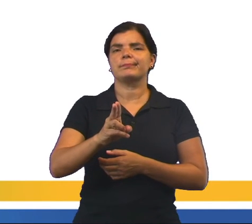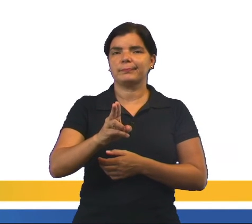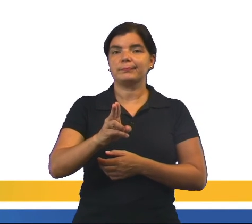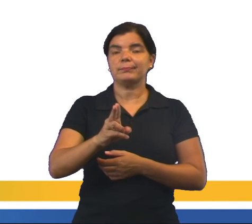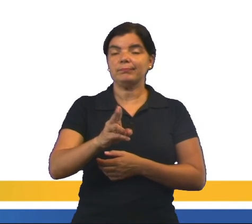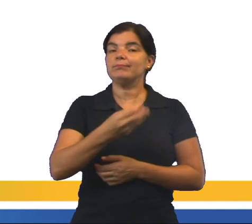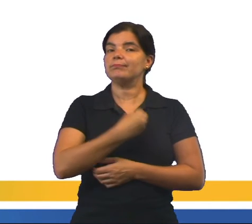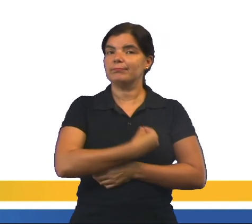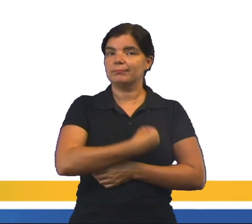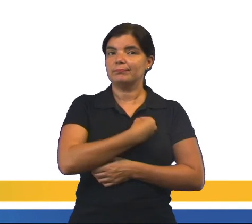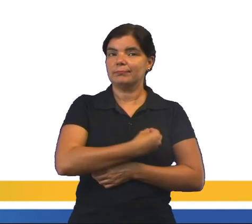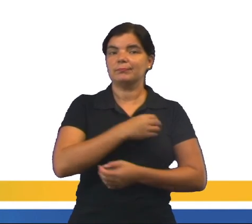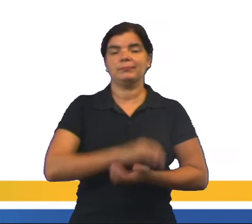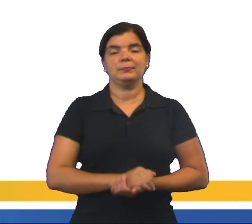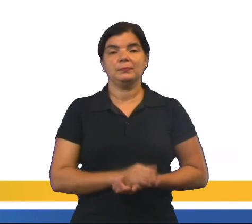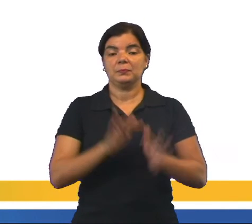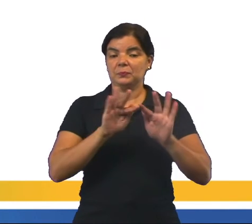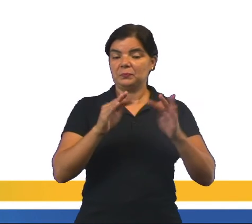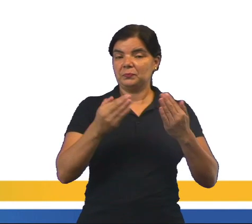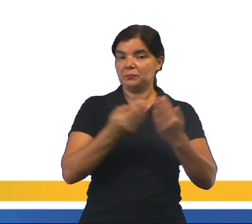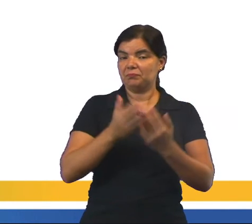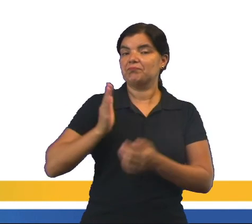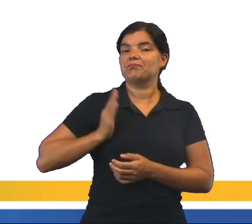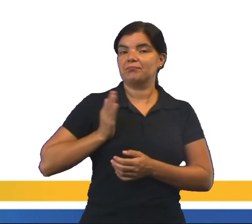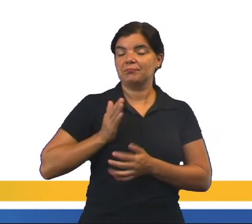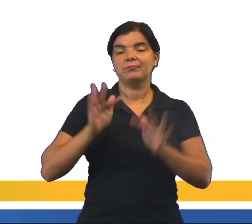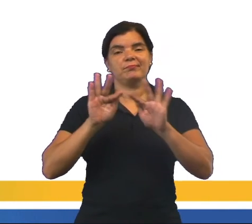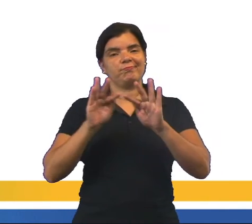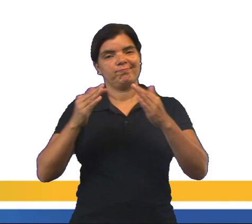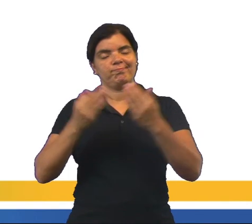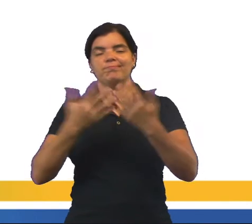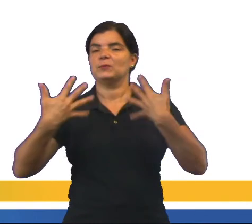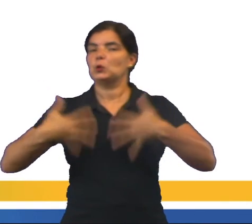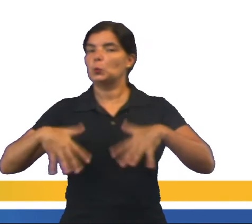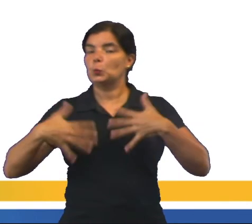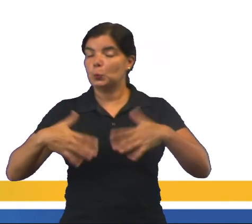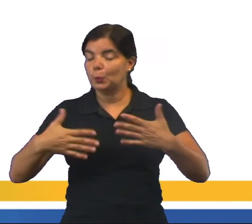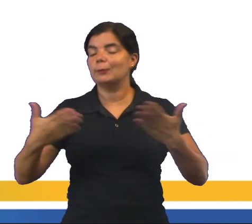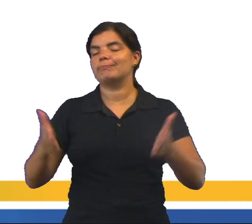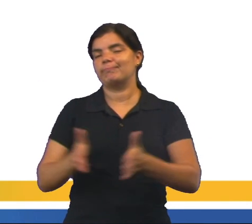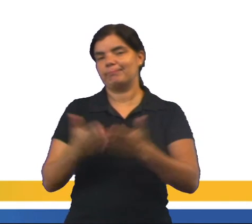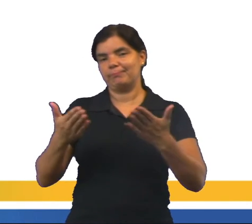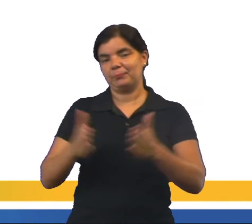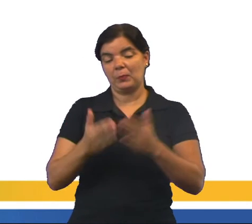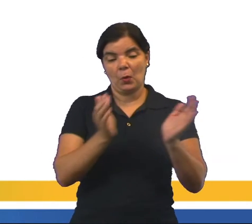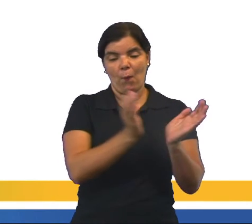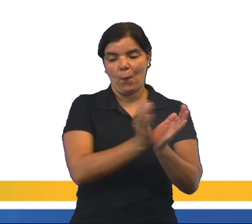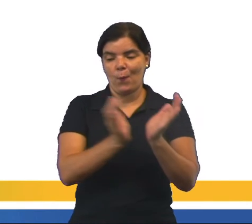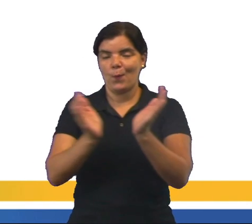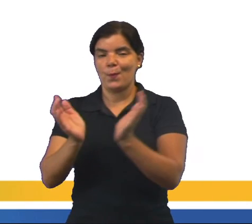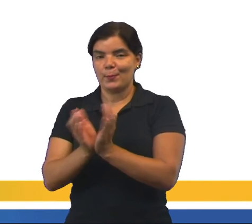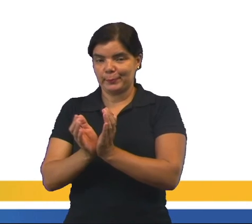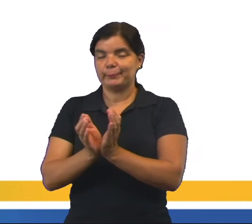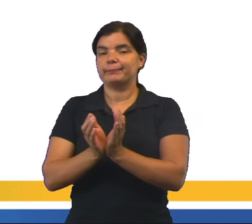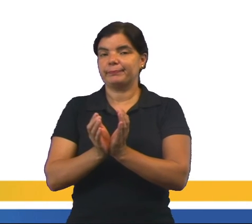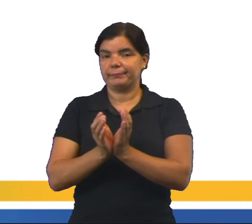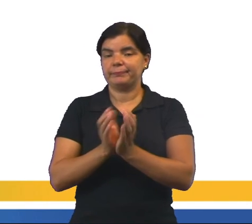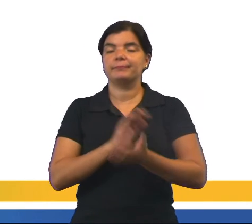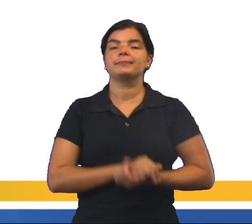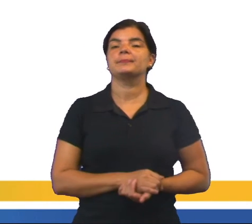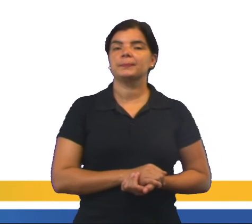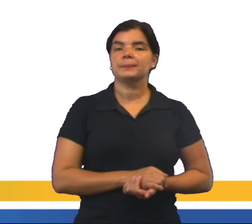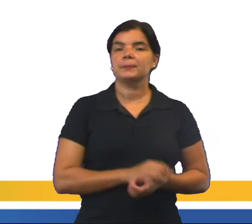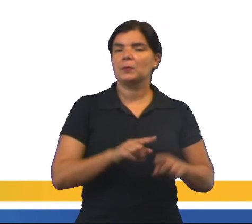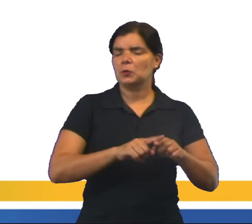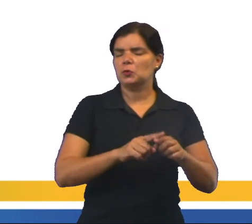essa realidade. Uma casta de famílias ricas e muitas famílias pobres. Ou seja, um grupo, seja ele do lado